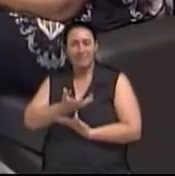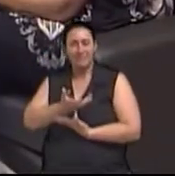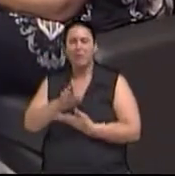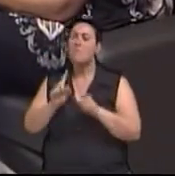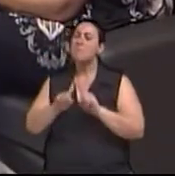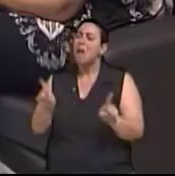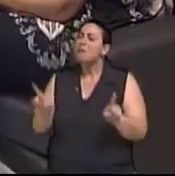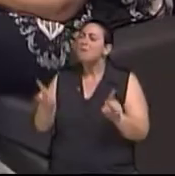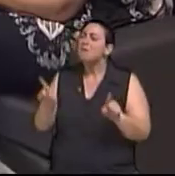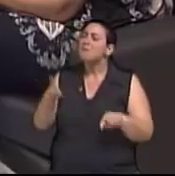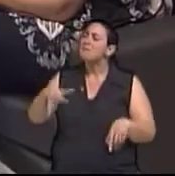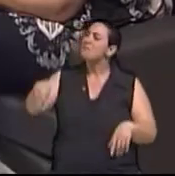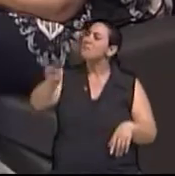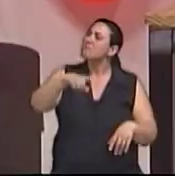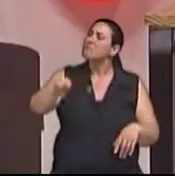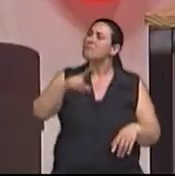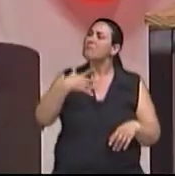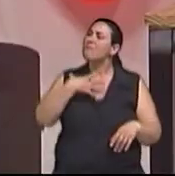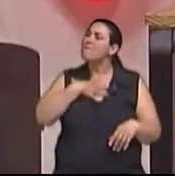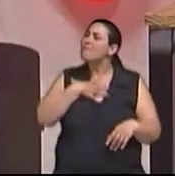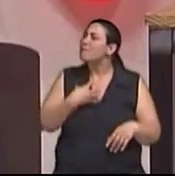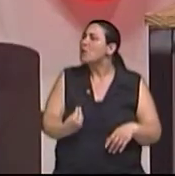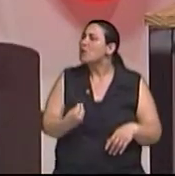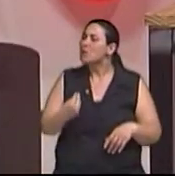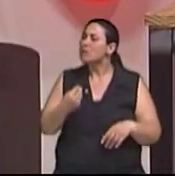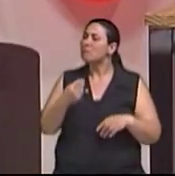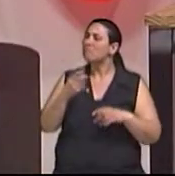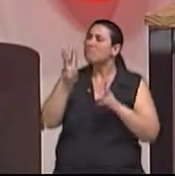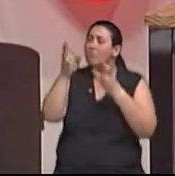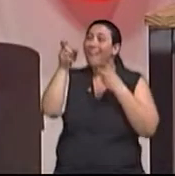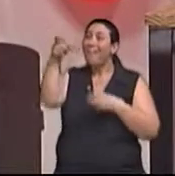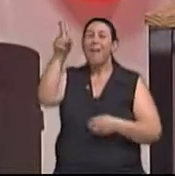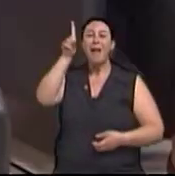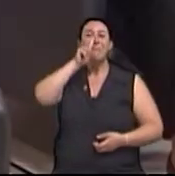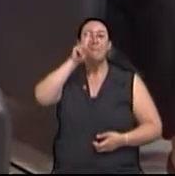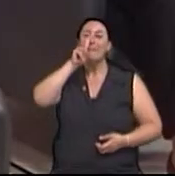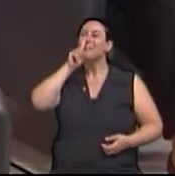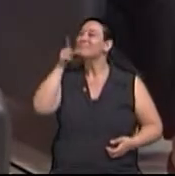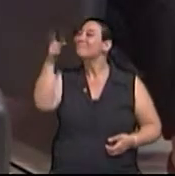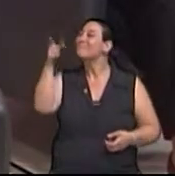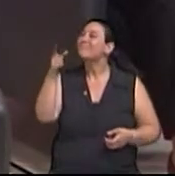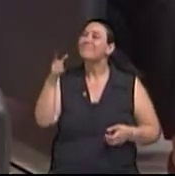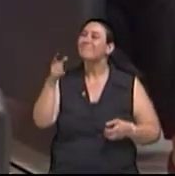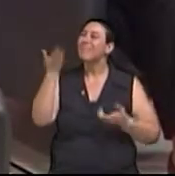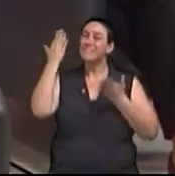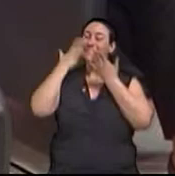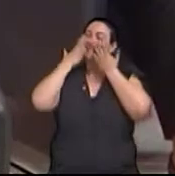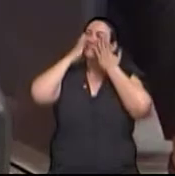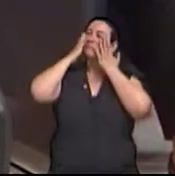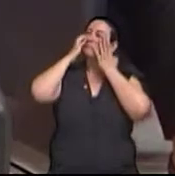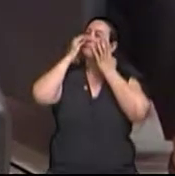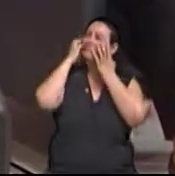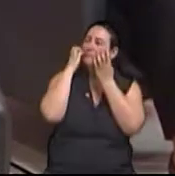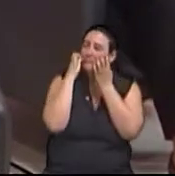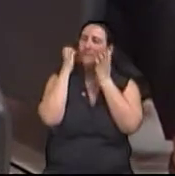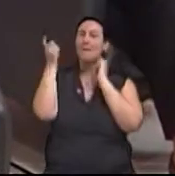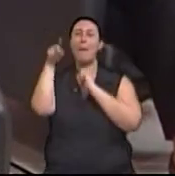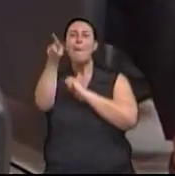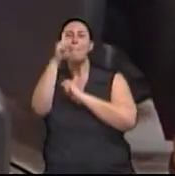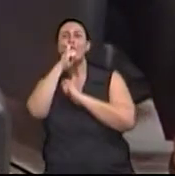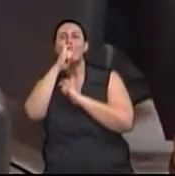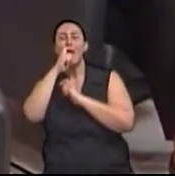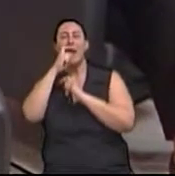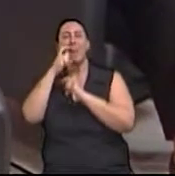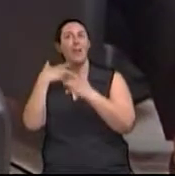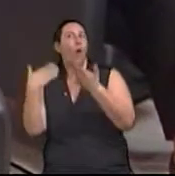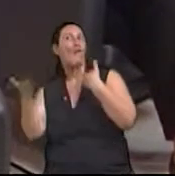filhos aqueles que foram seus heróis aquela mãe que era única aquele pai que trocava tantas ideias agora